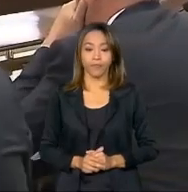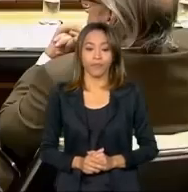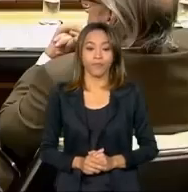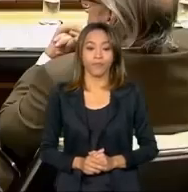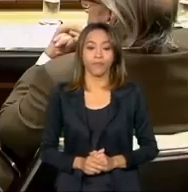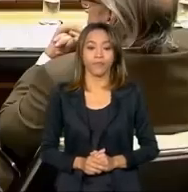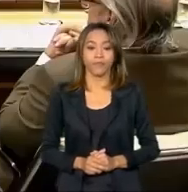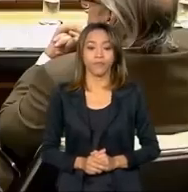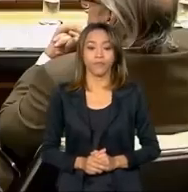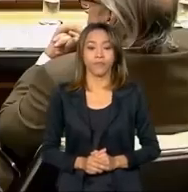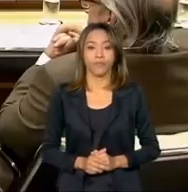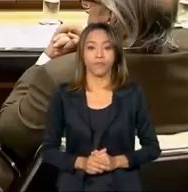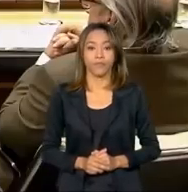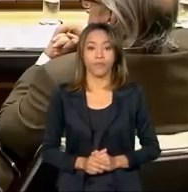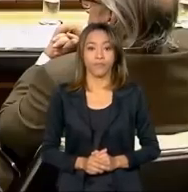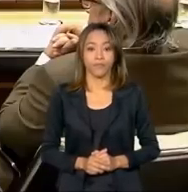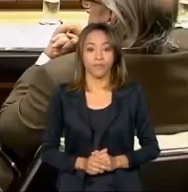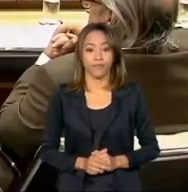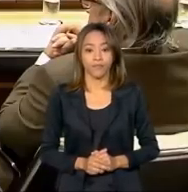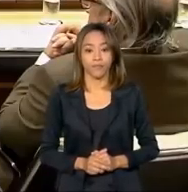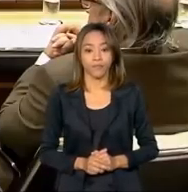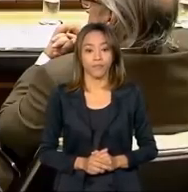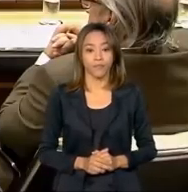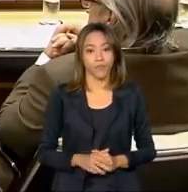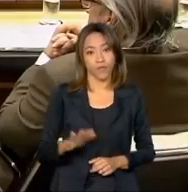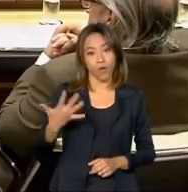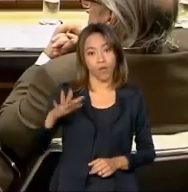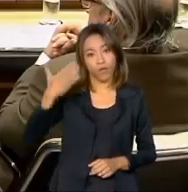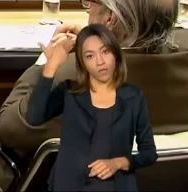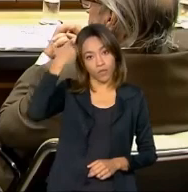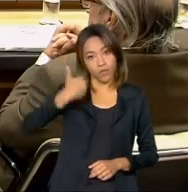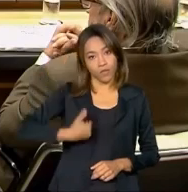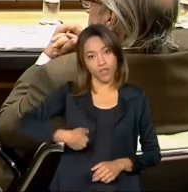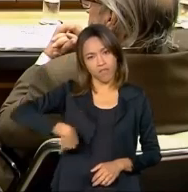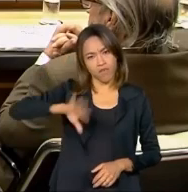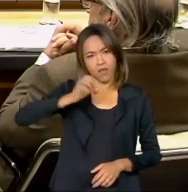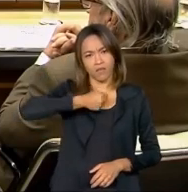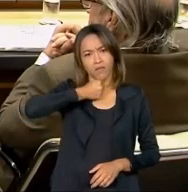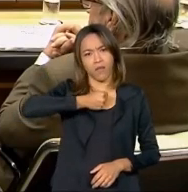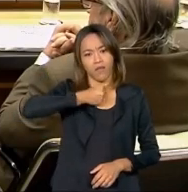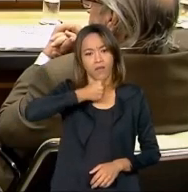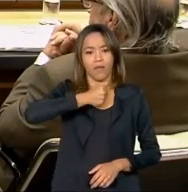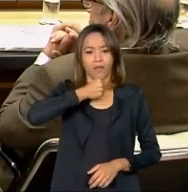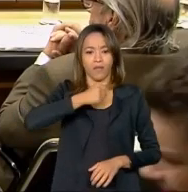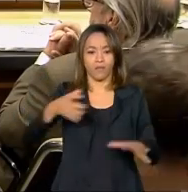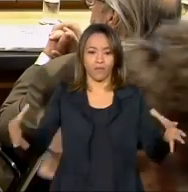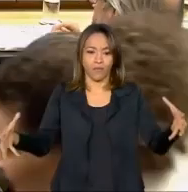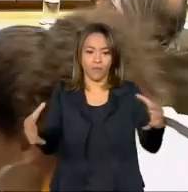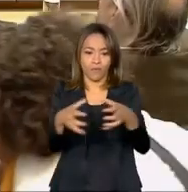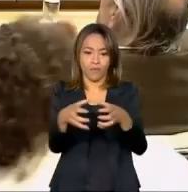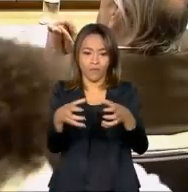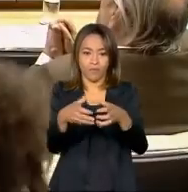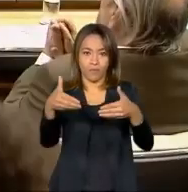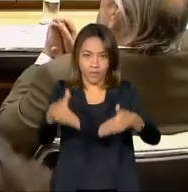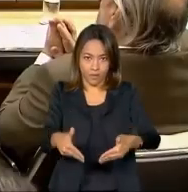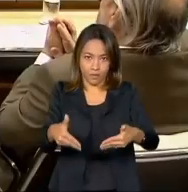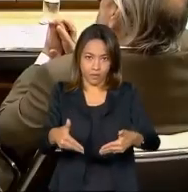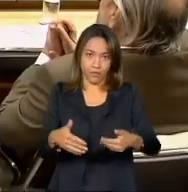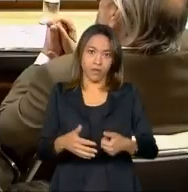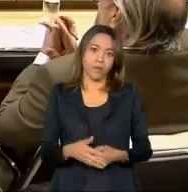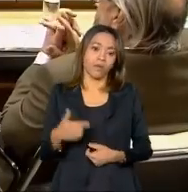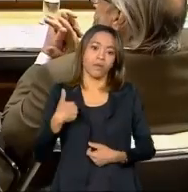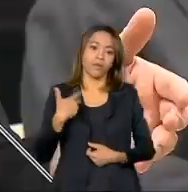Ministro, talvez eu seja um dos mais velhos membros desse conselho, e eu